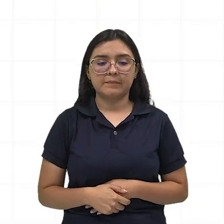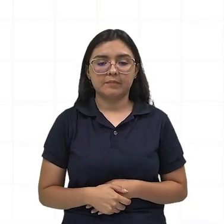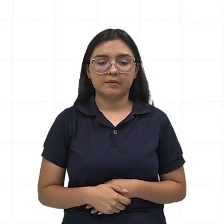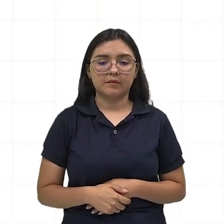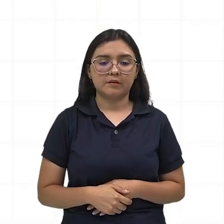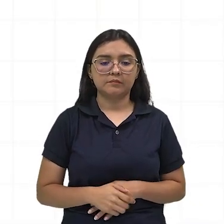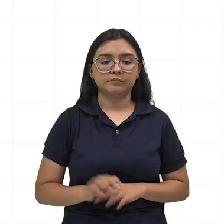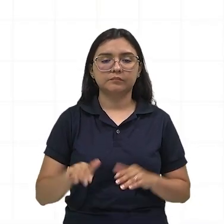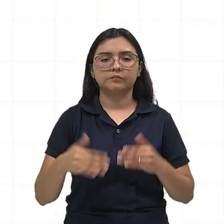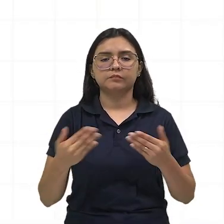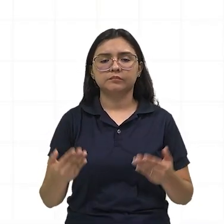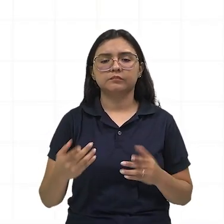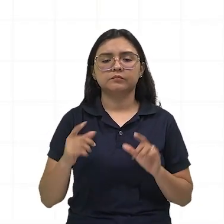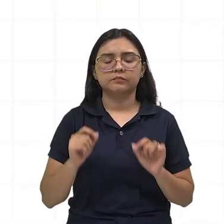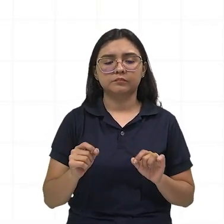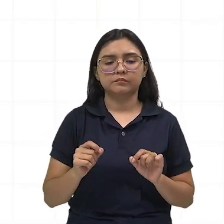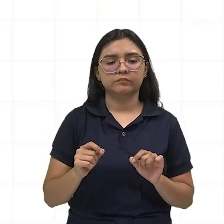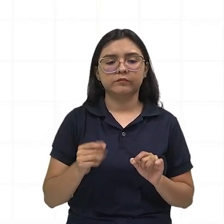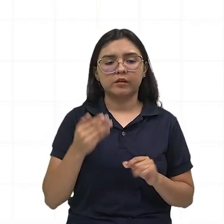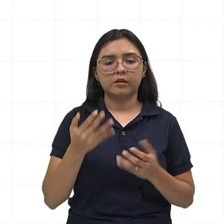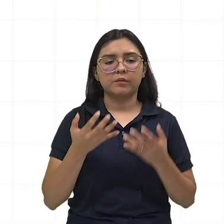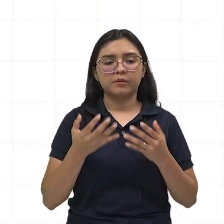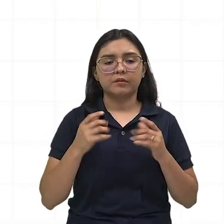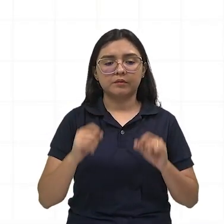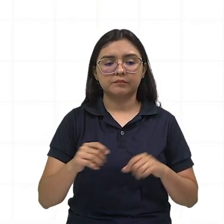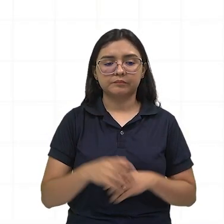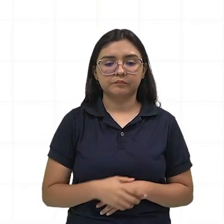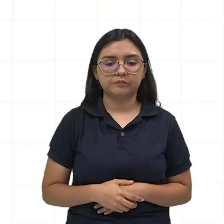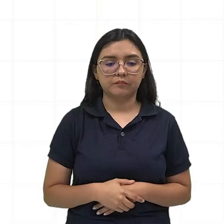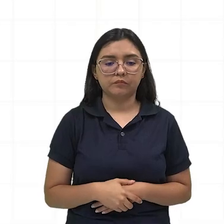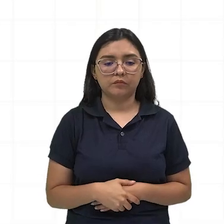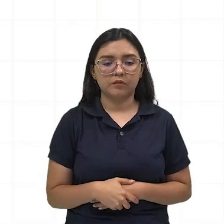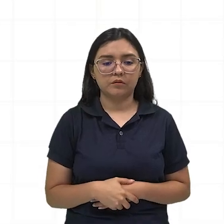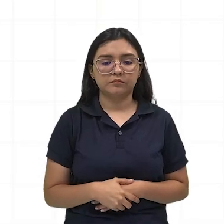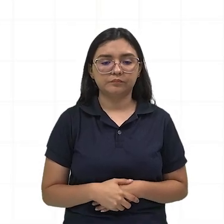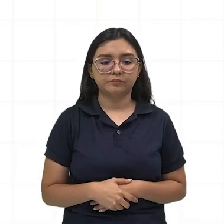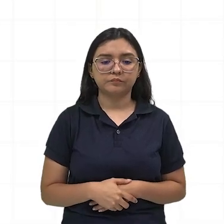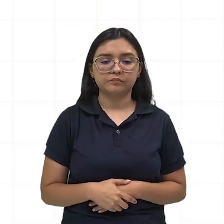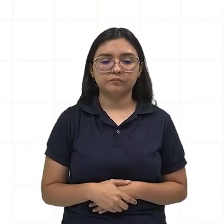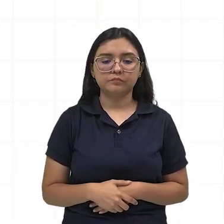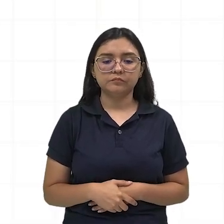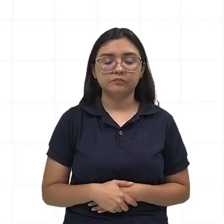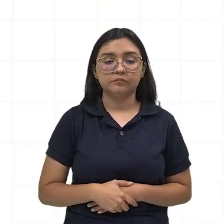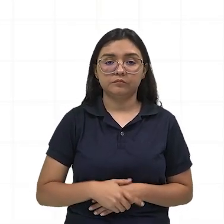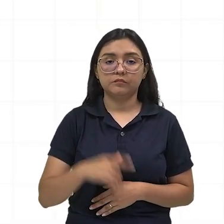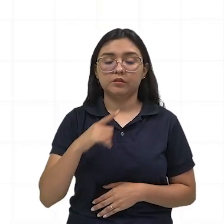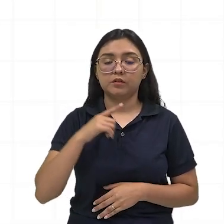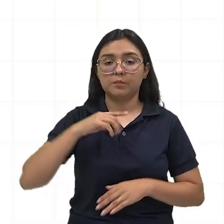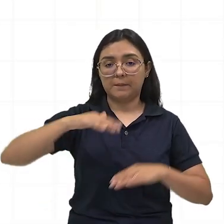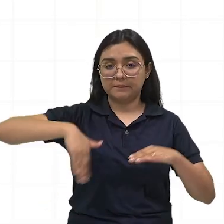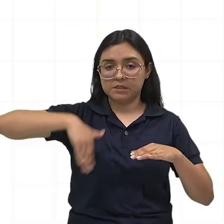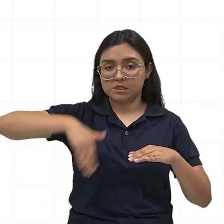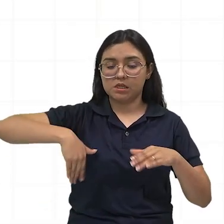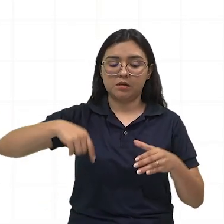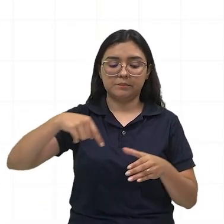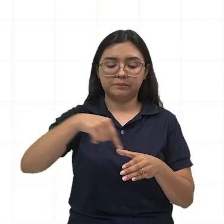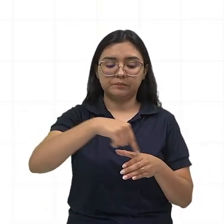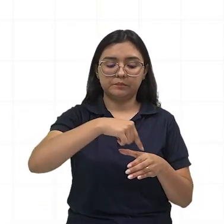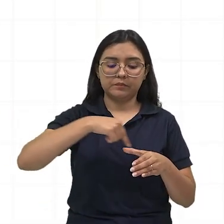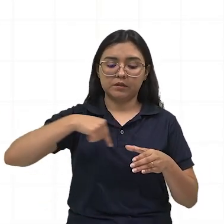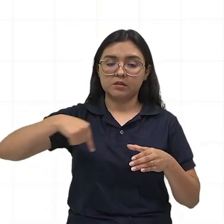3,14. Então, qual é a ideia desse problema? A ideia desse problema é exatamente essa daqui, ó. Eu tenho a